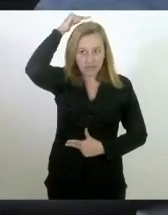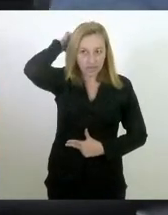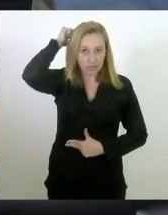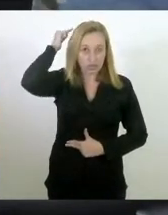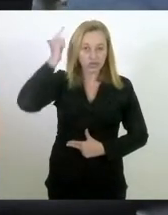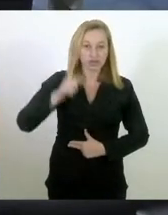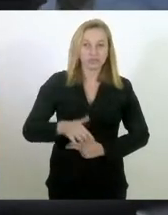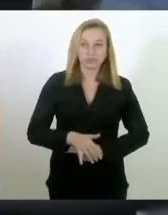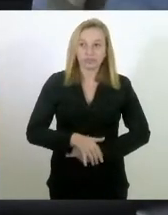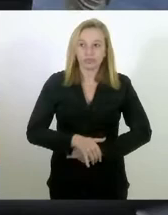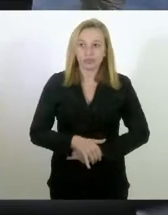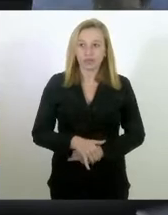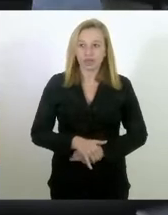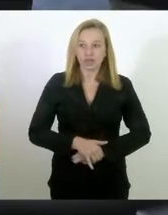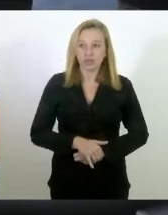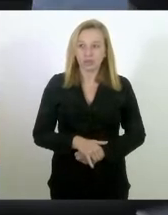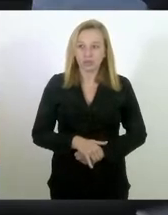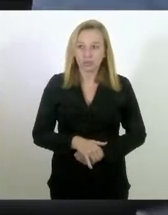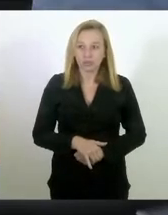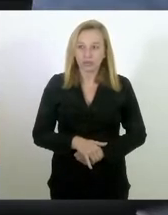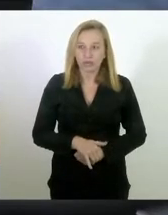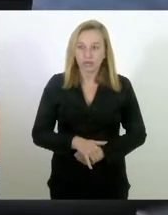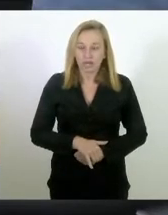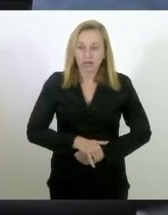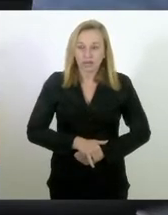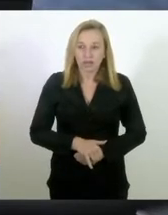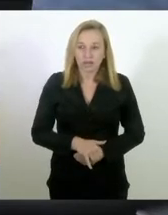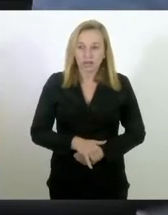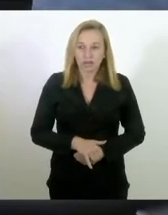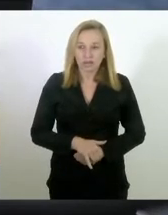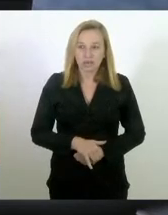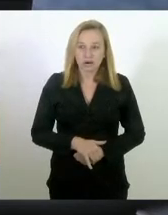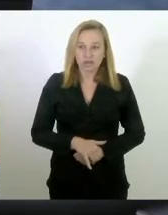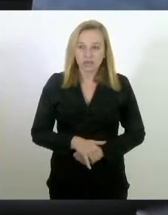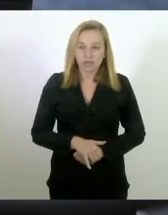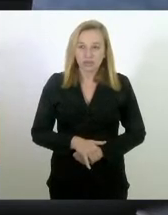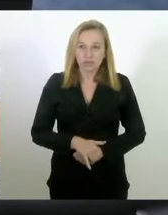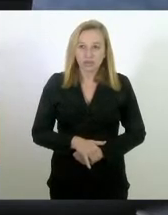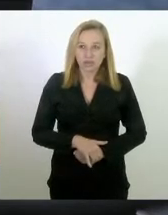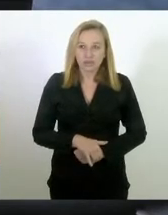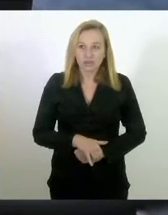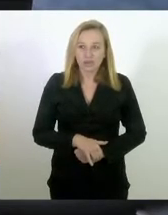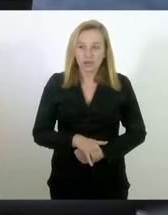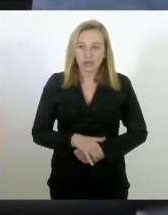Paulo vossa excelência dispõe de dez minutos